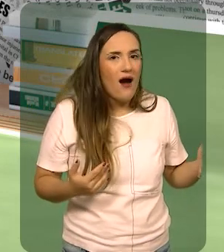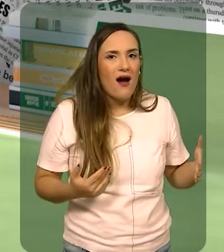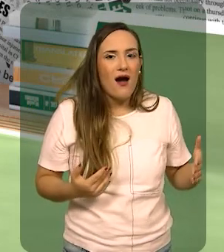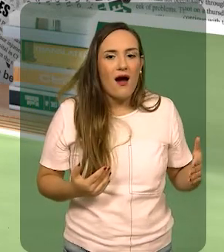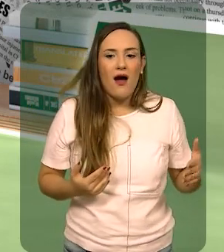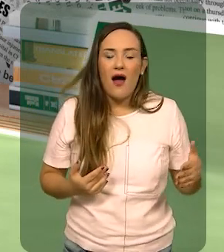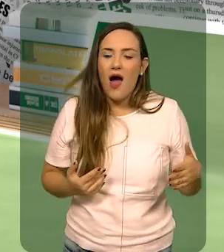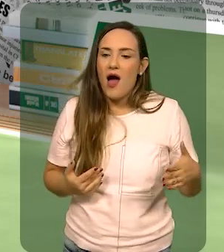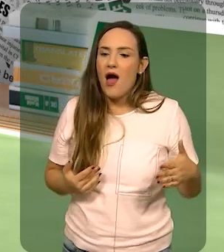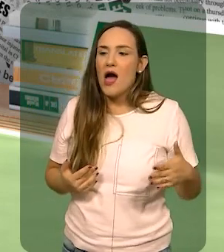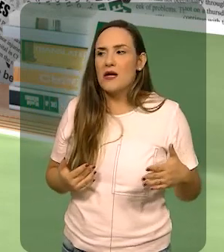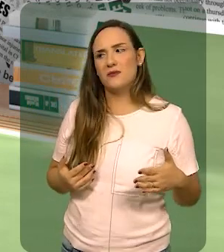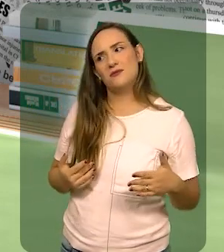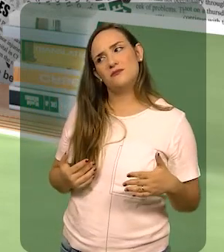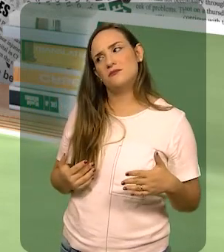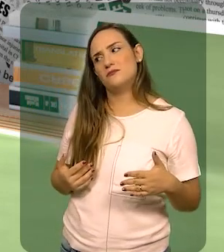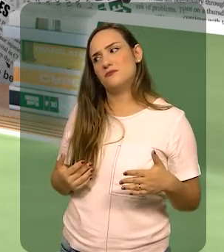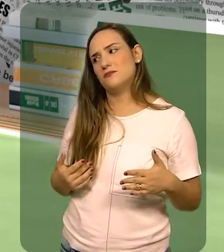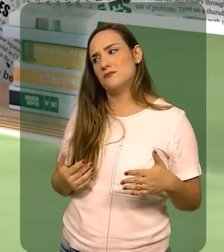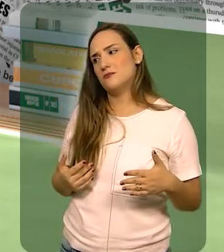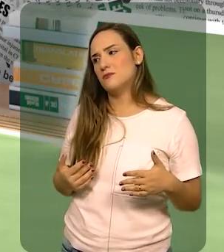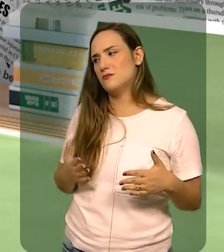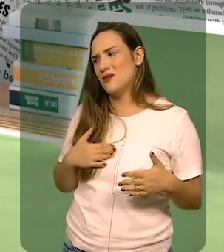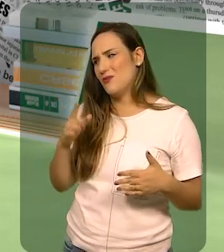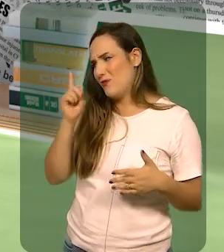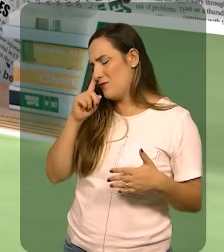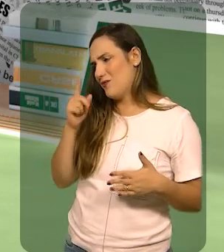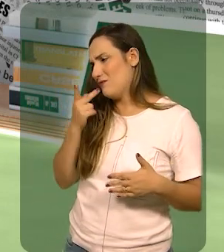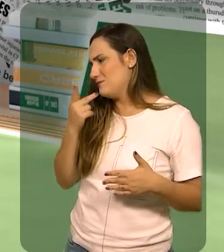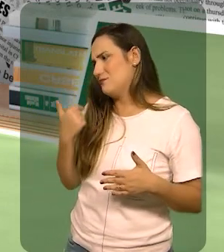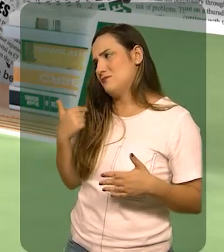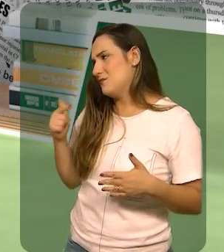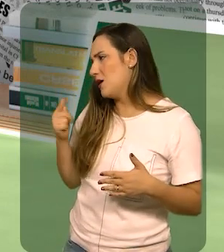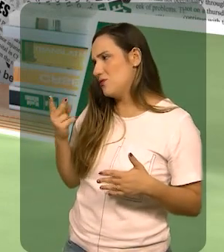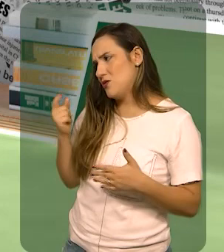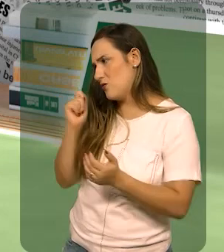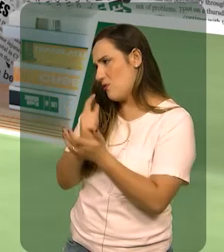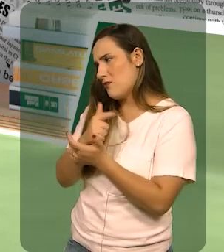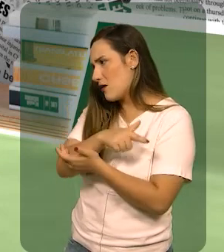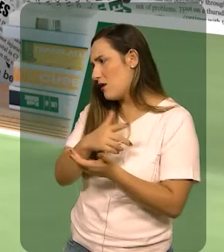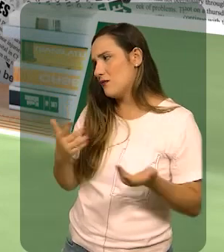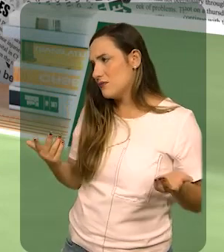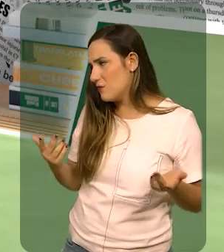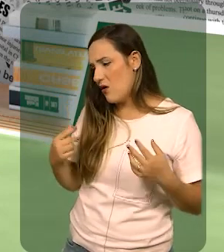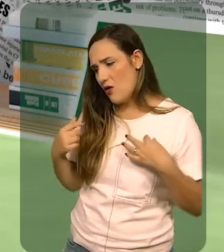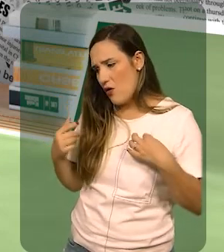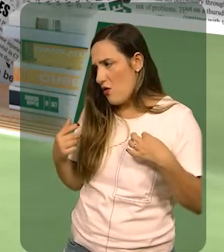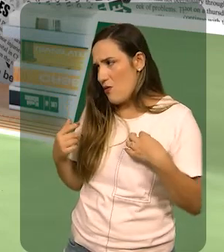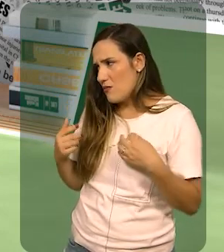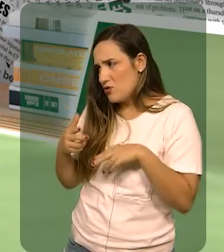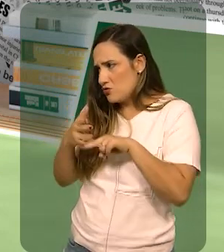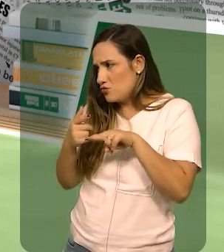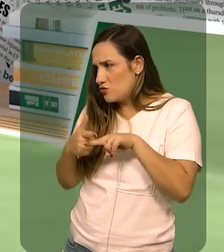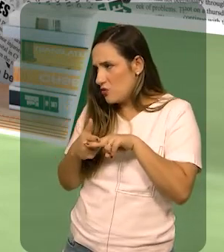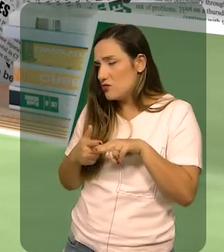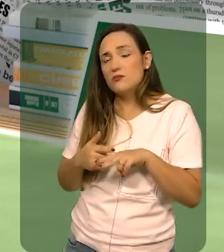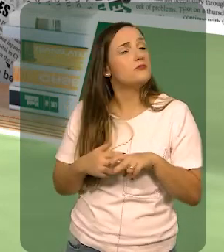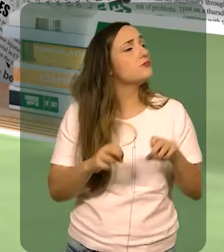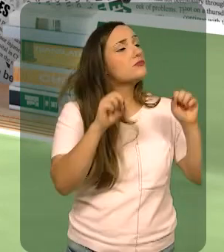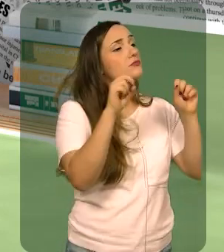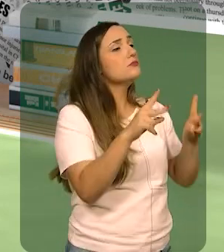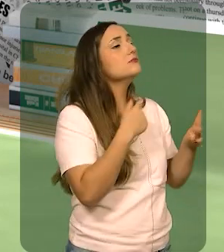Então, a partir daquele momento, eu comecei a refletir, porque a minha mãe e meu pai não tinham condições de comprar para mim. Tá bom, vou